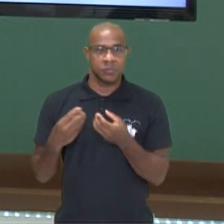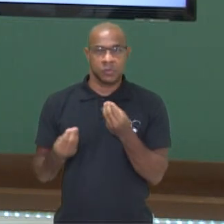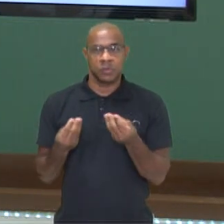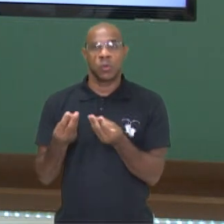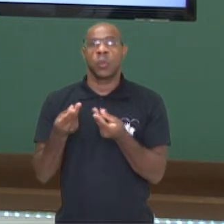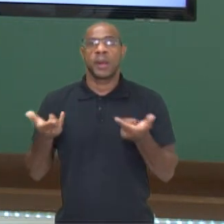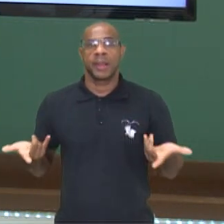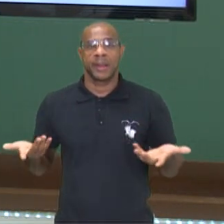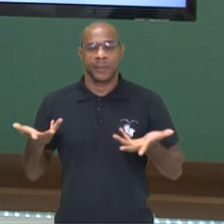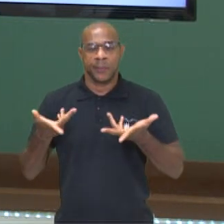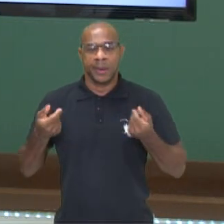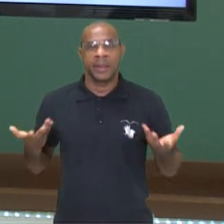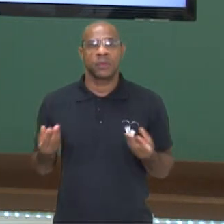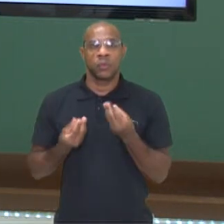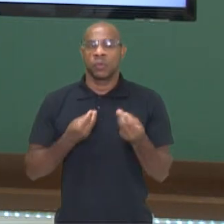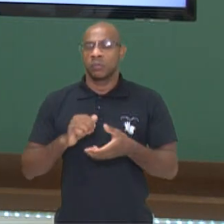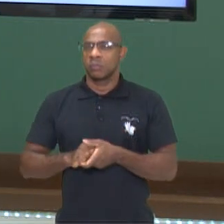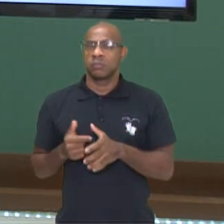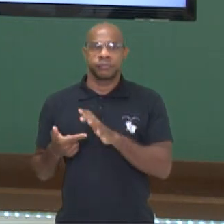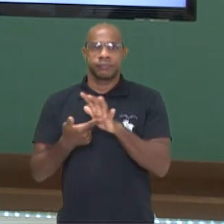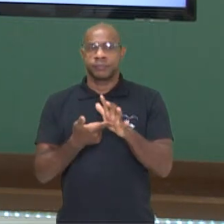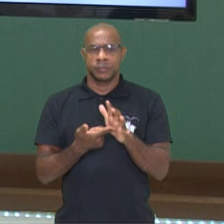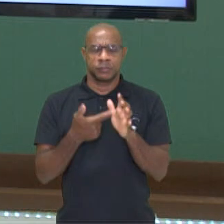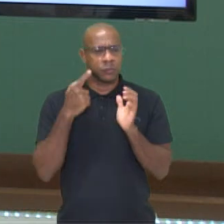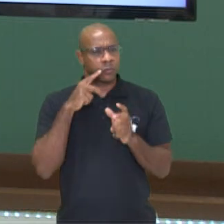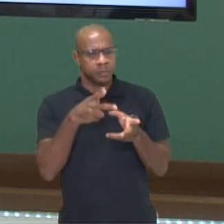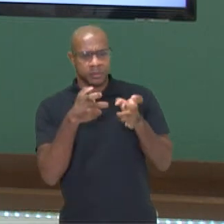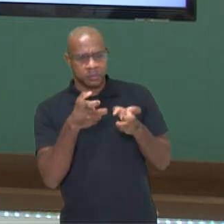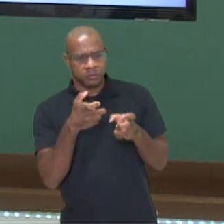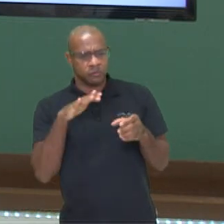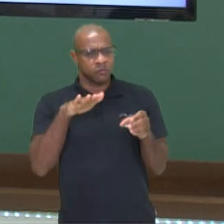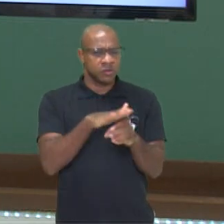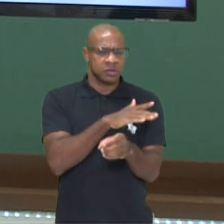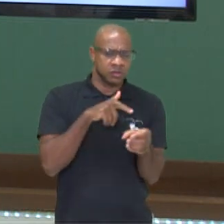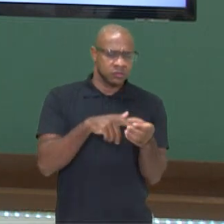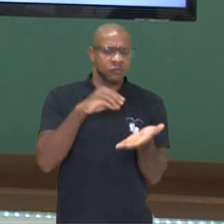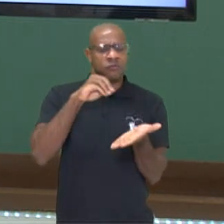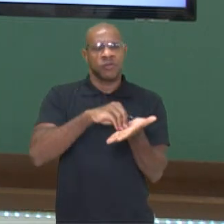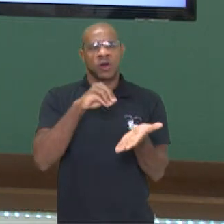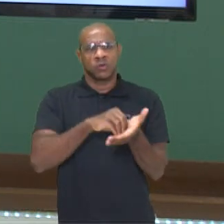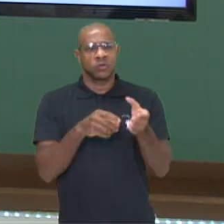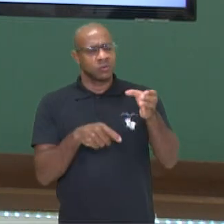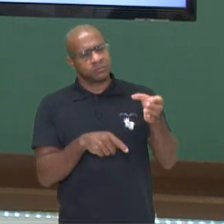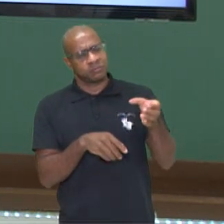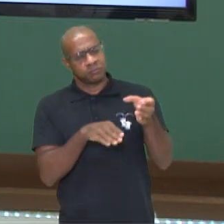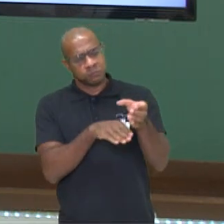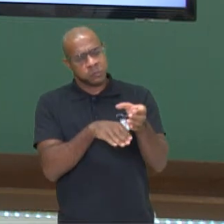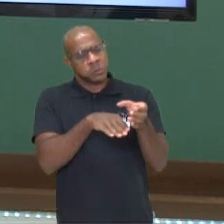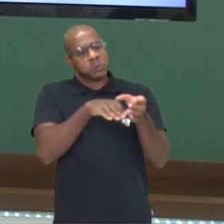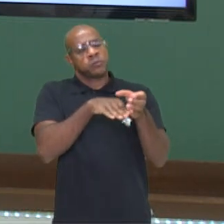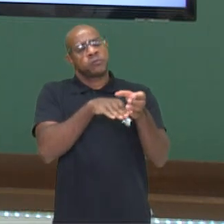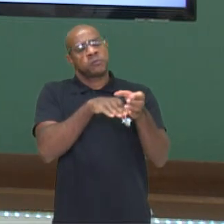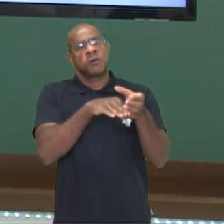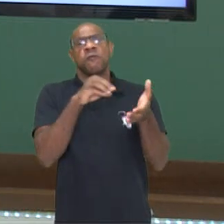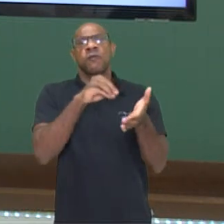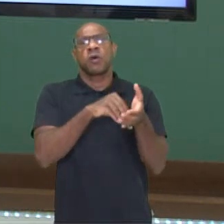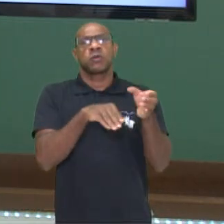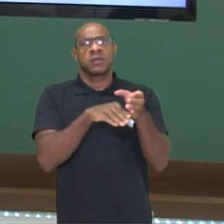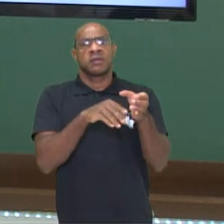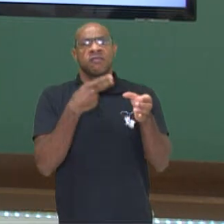qualificado? Alguém qualificou aqui como vazio. Alguma visão, uma característica, um